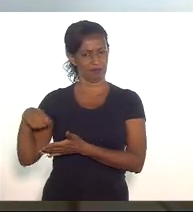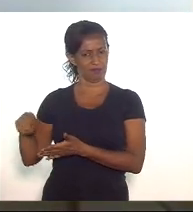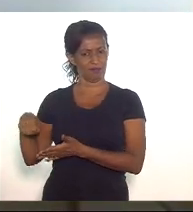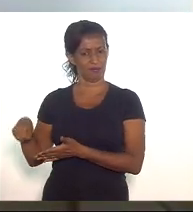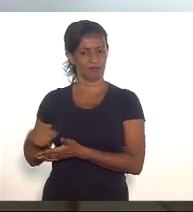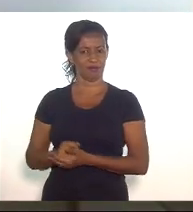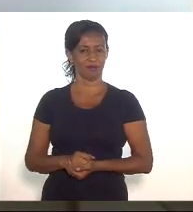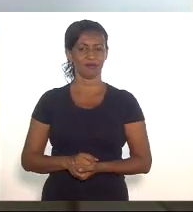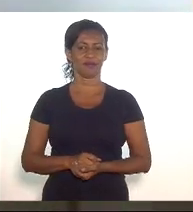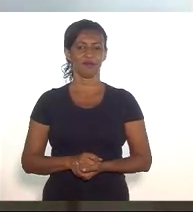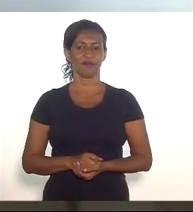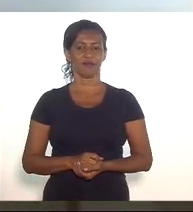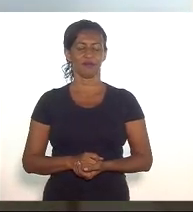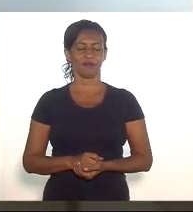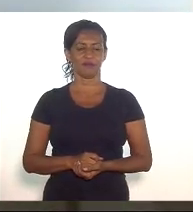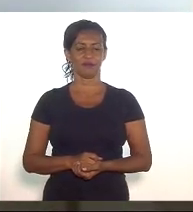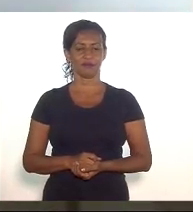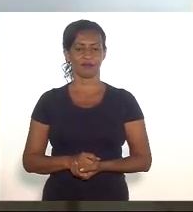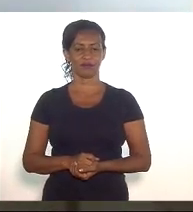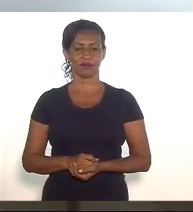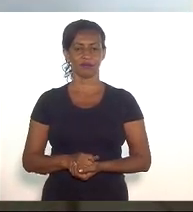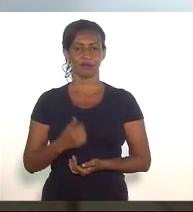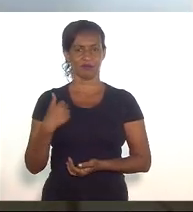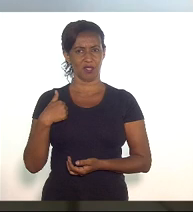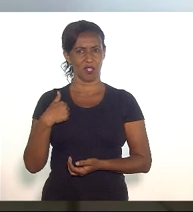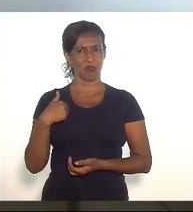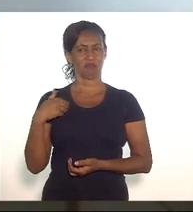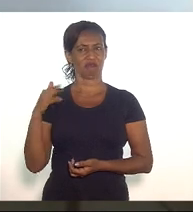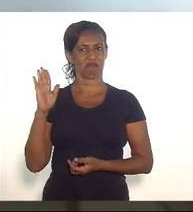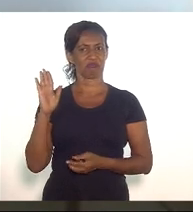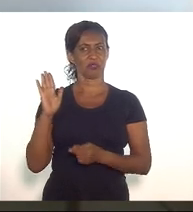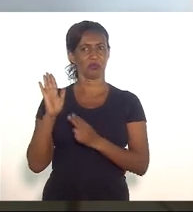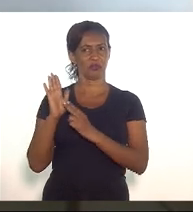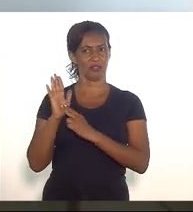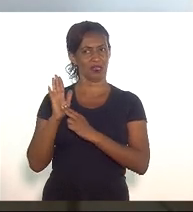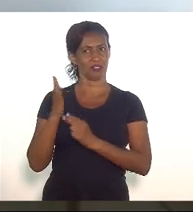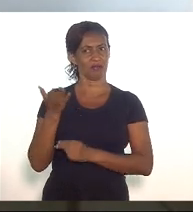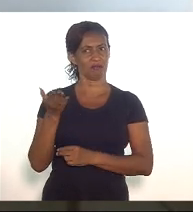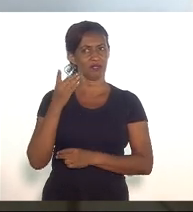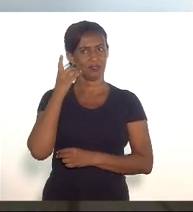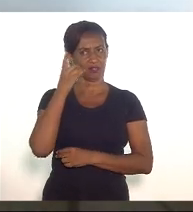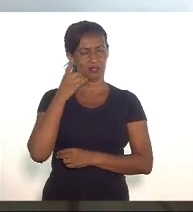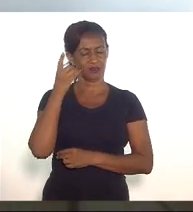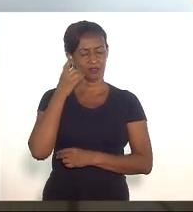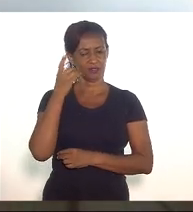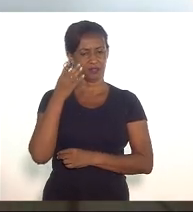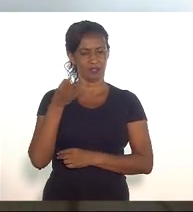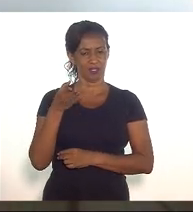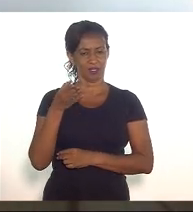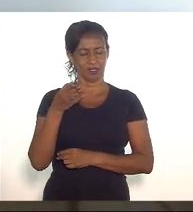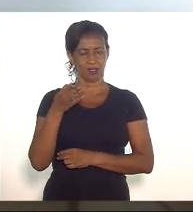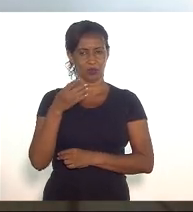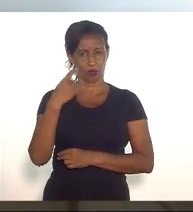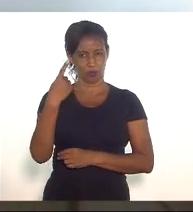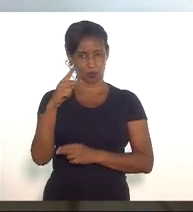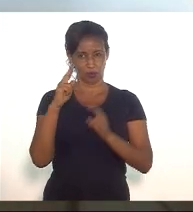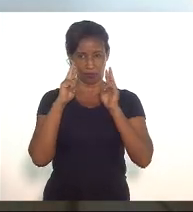muito. Eu confesso a Vossa Senhoria que, do seu ponto de